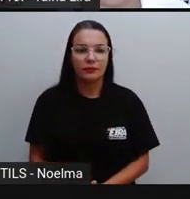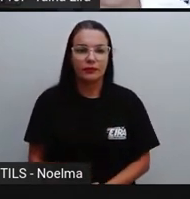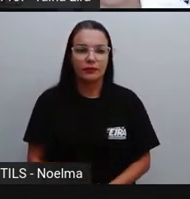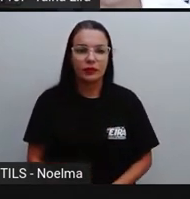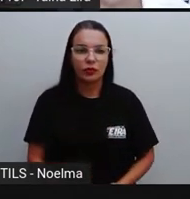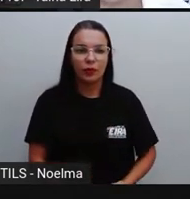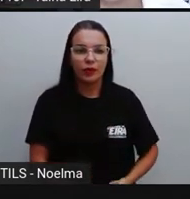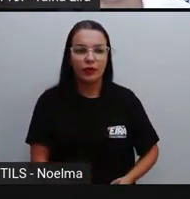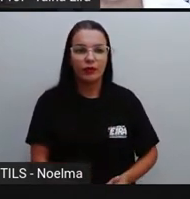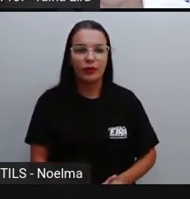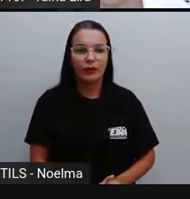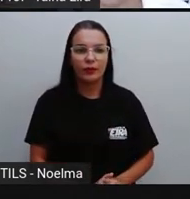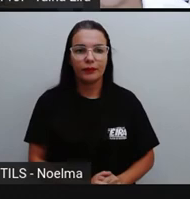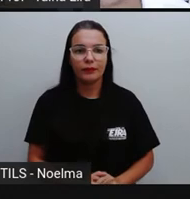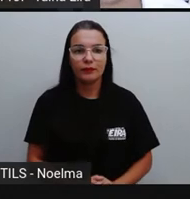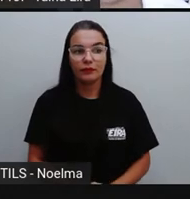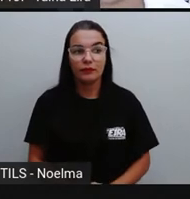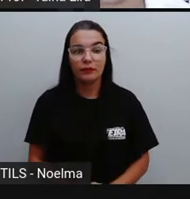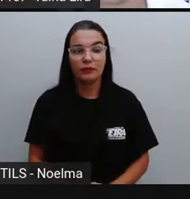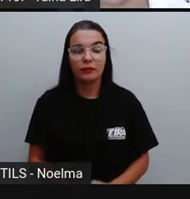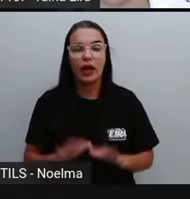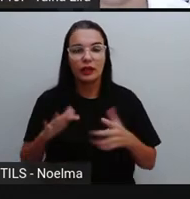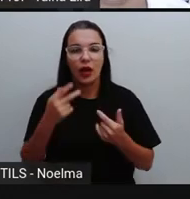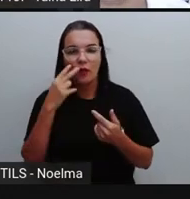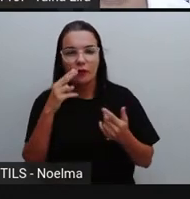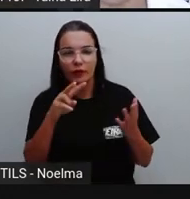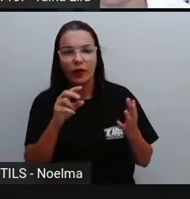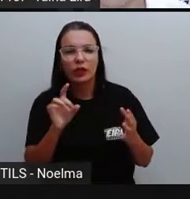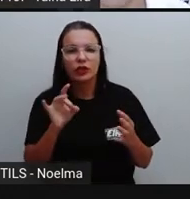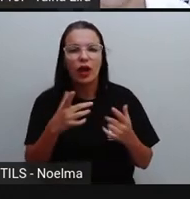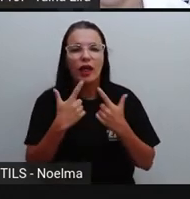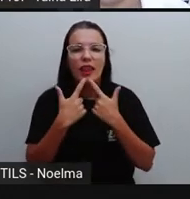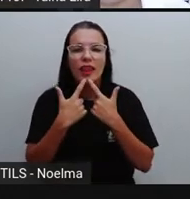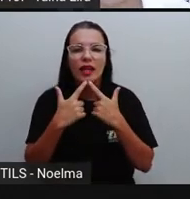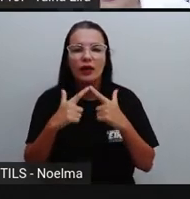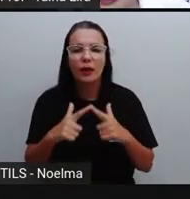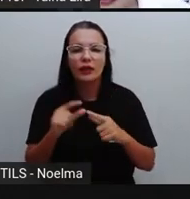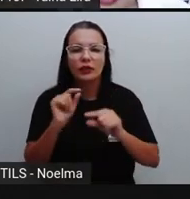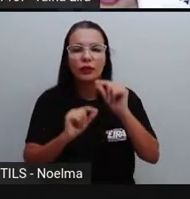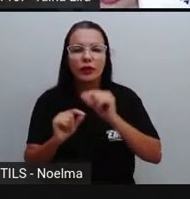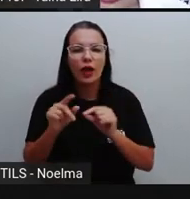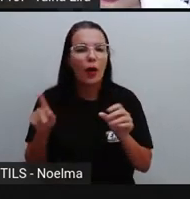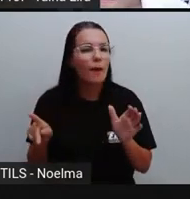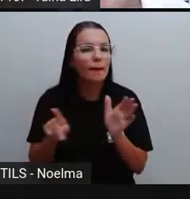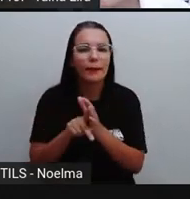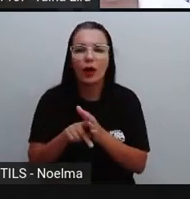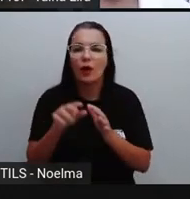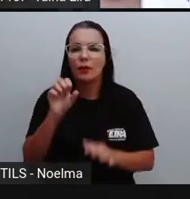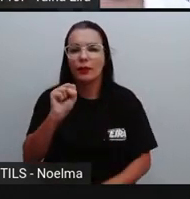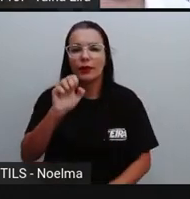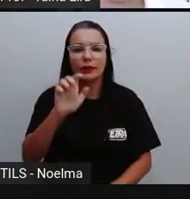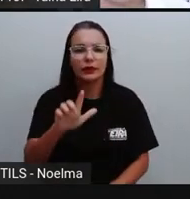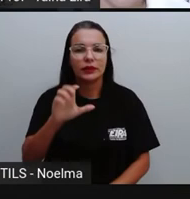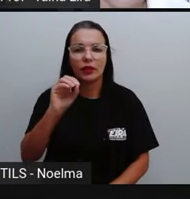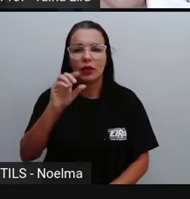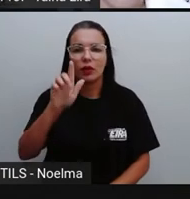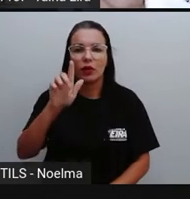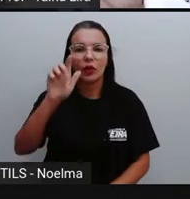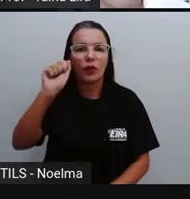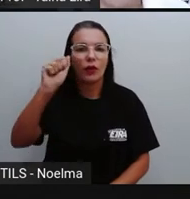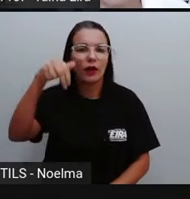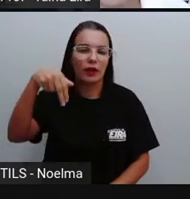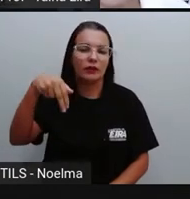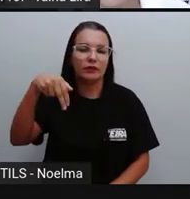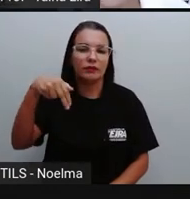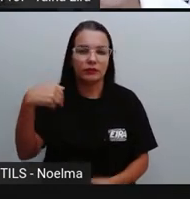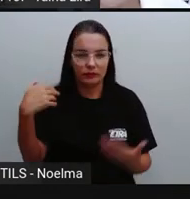exemplo, a única linguagem verbal que ele usa é o próprio slogan, né? Red Bull te dá asas.